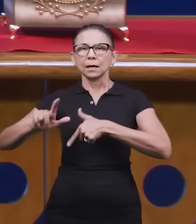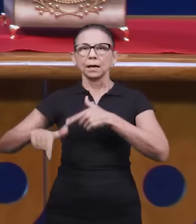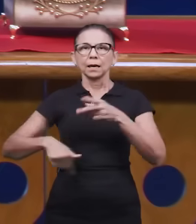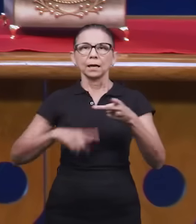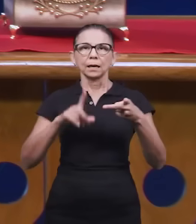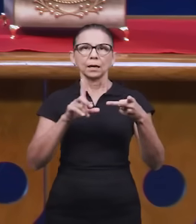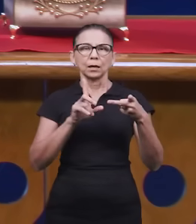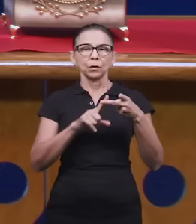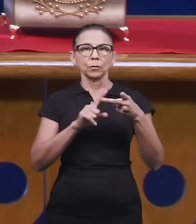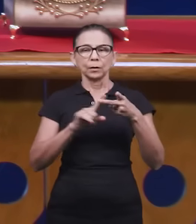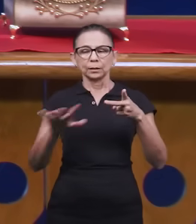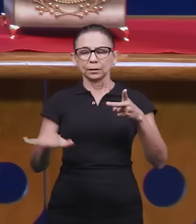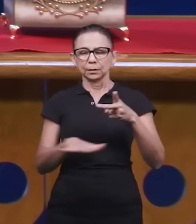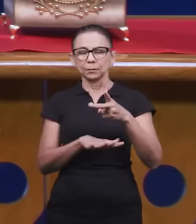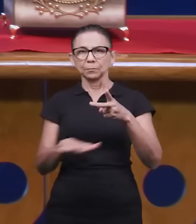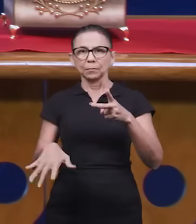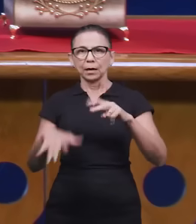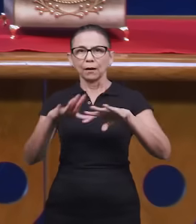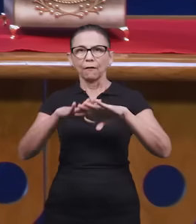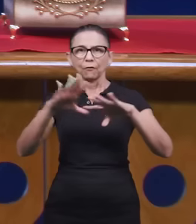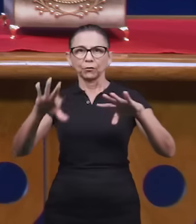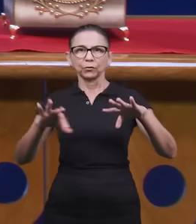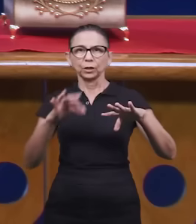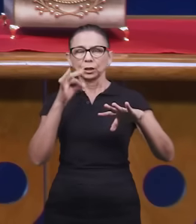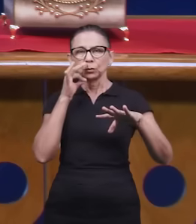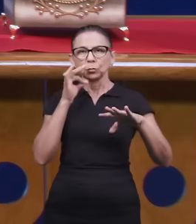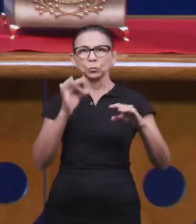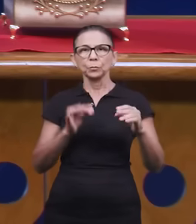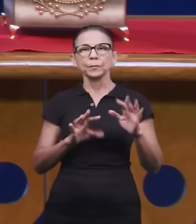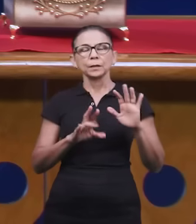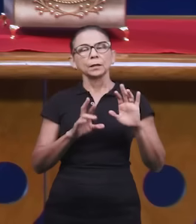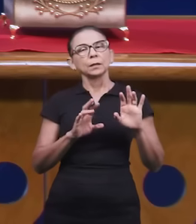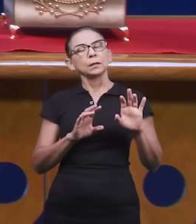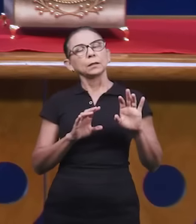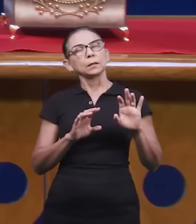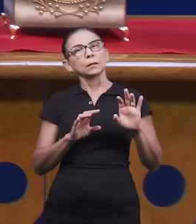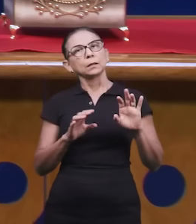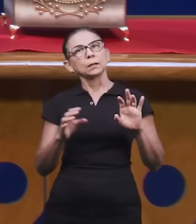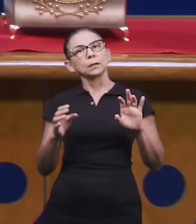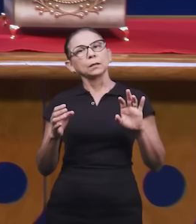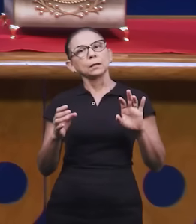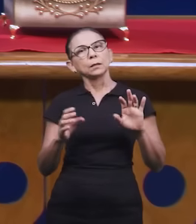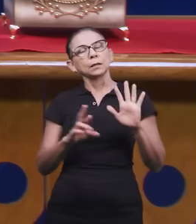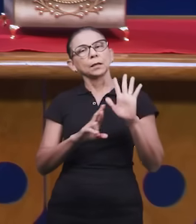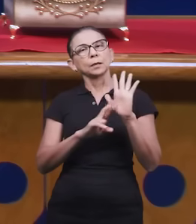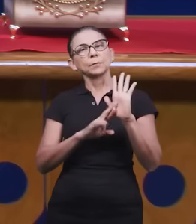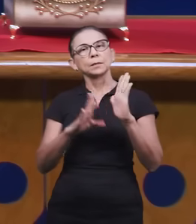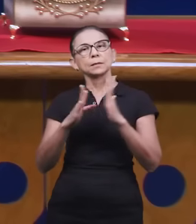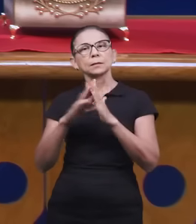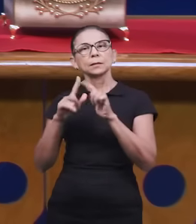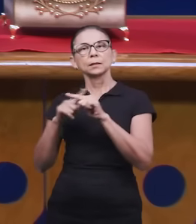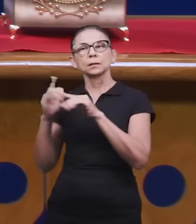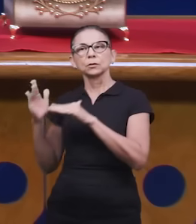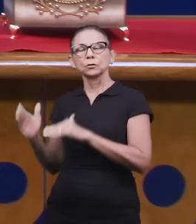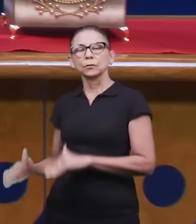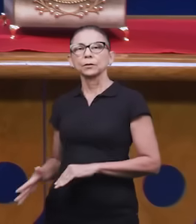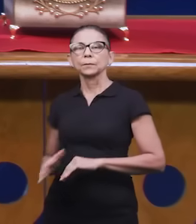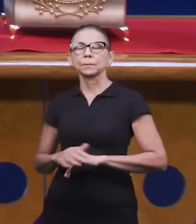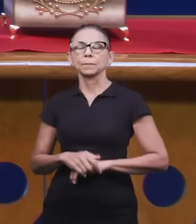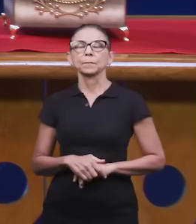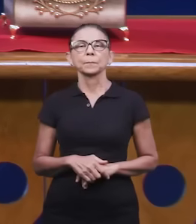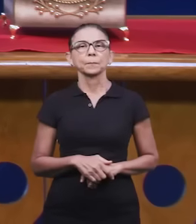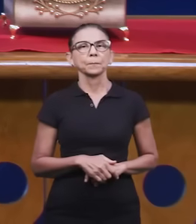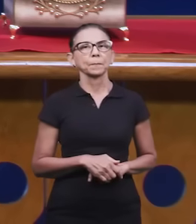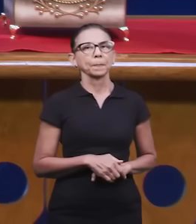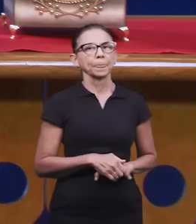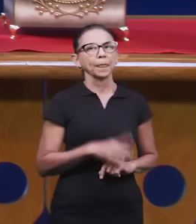uma videira representando a igreja. Cada bola dessa representa 1000 anos, inclusive esta. Então